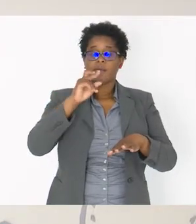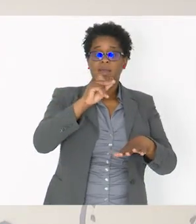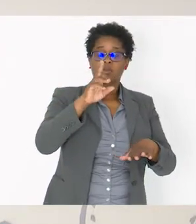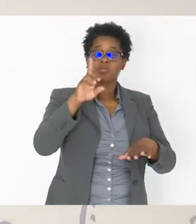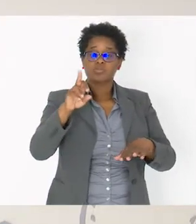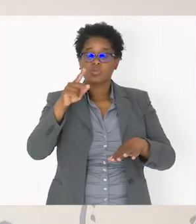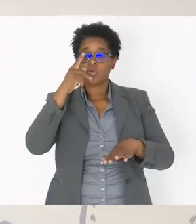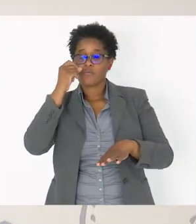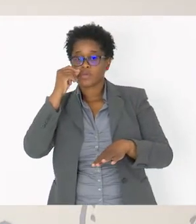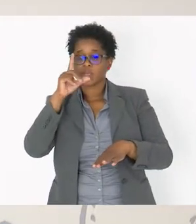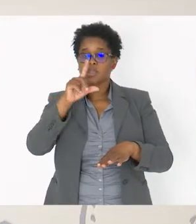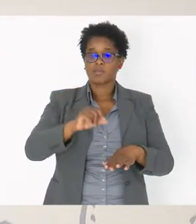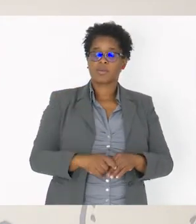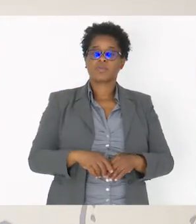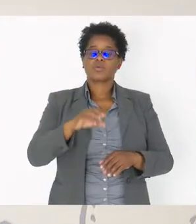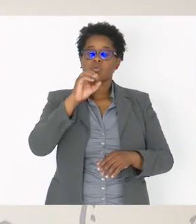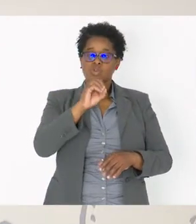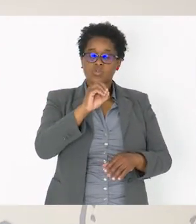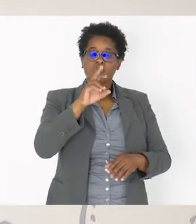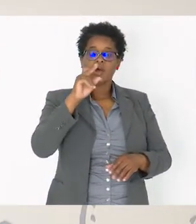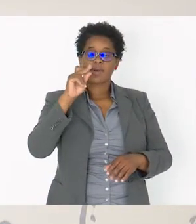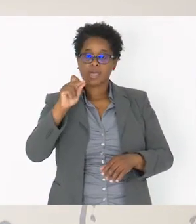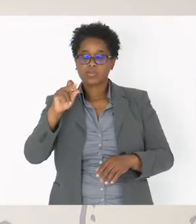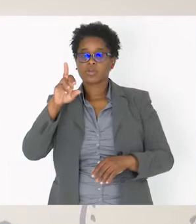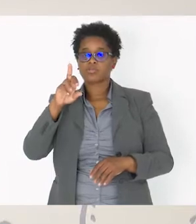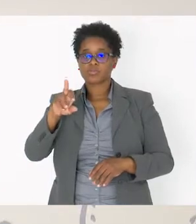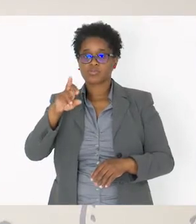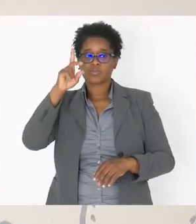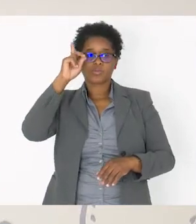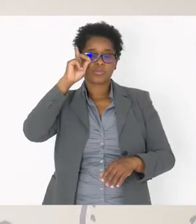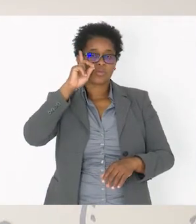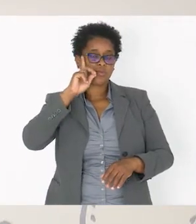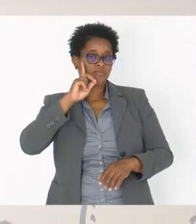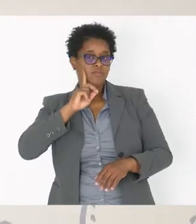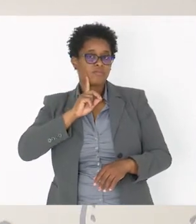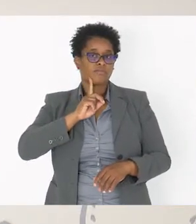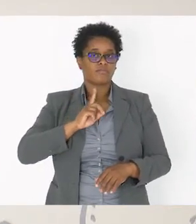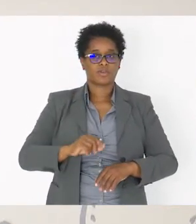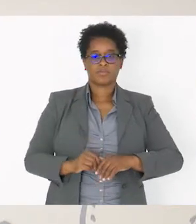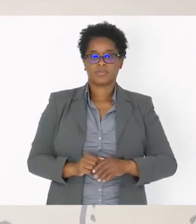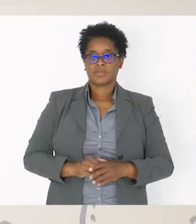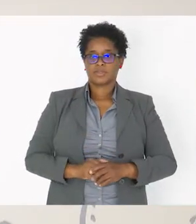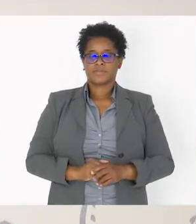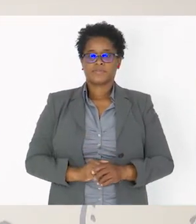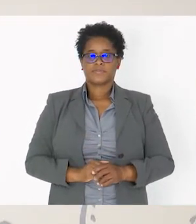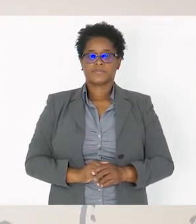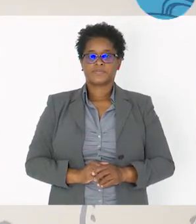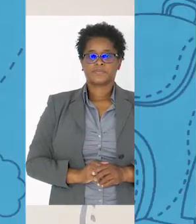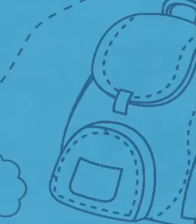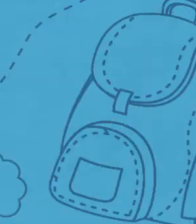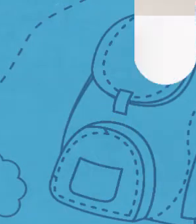reprodutor masculino e os órgãos do aparelho reprodutor